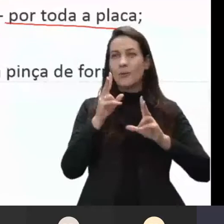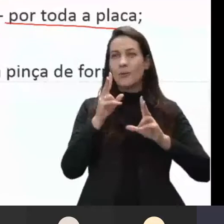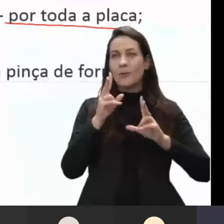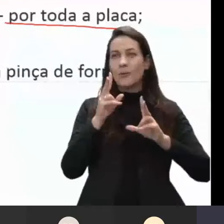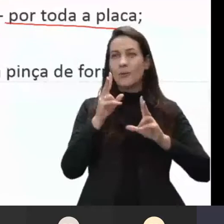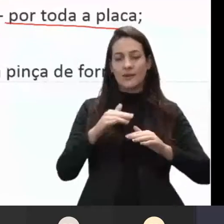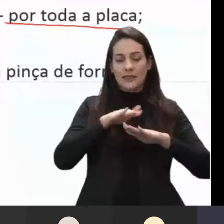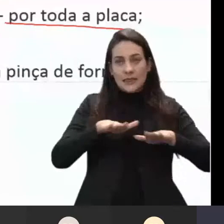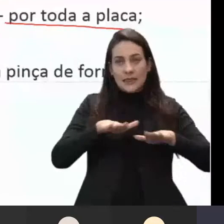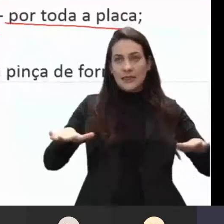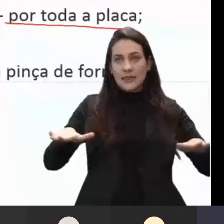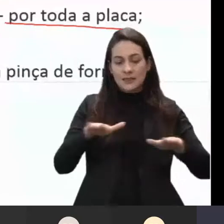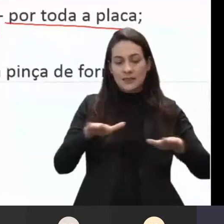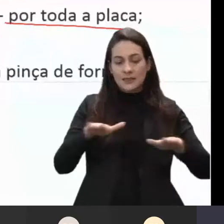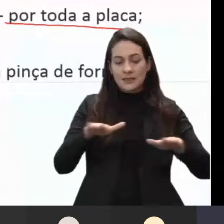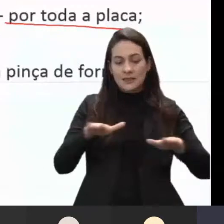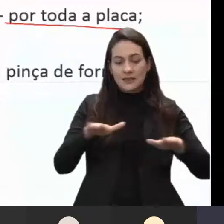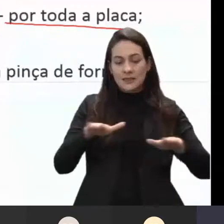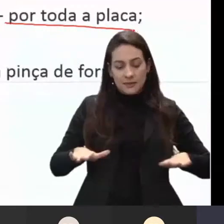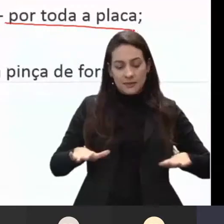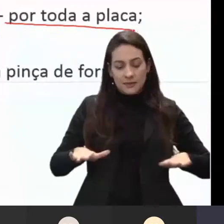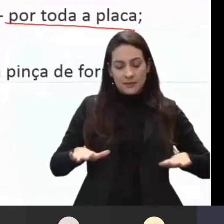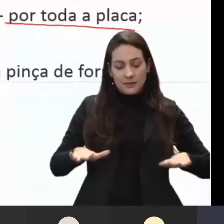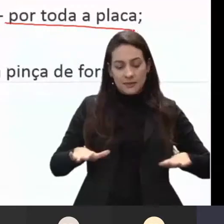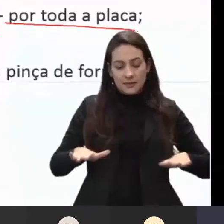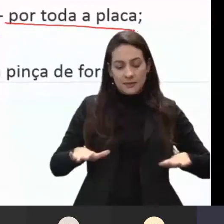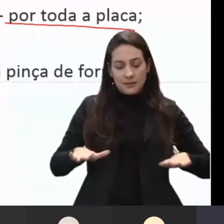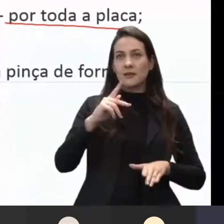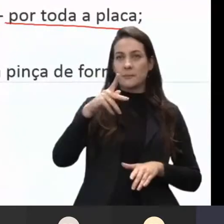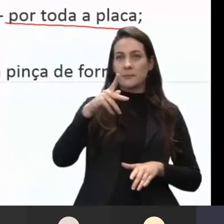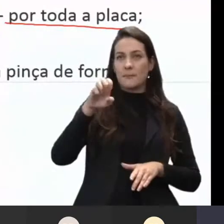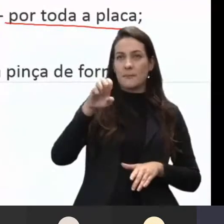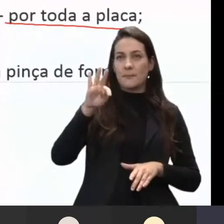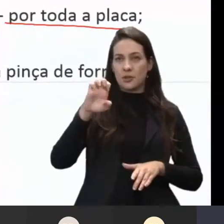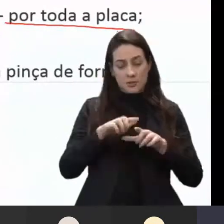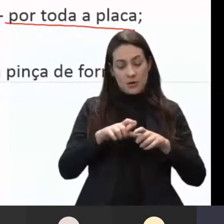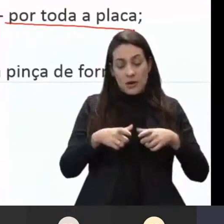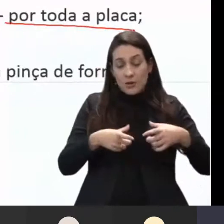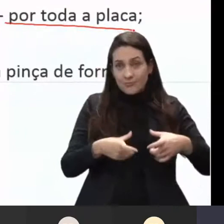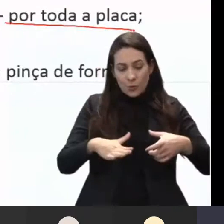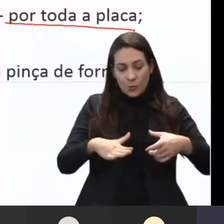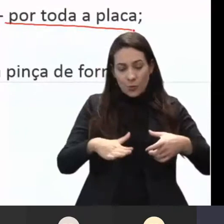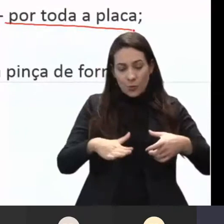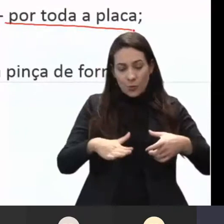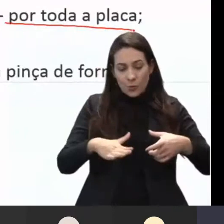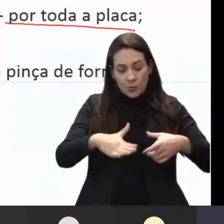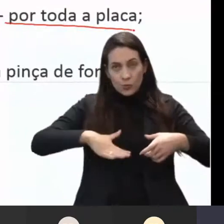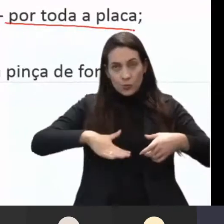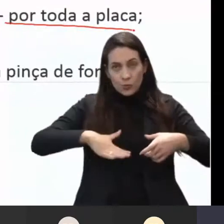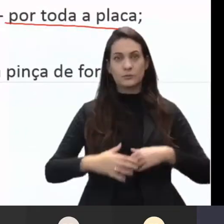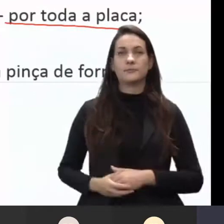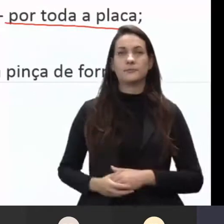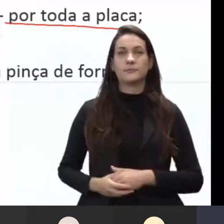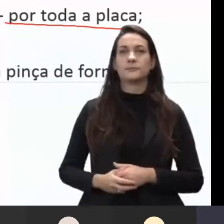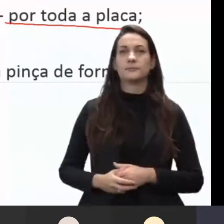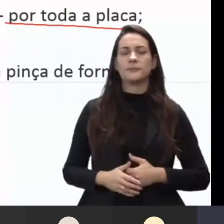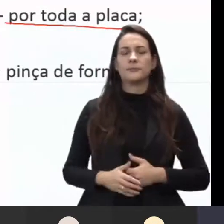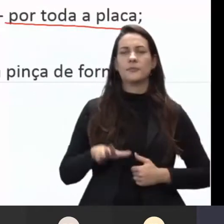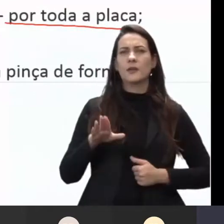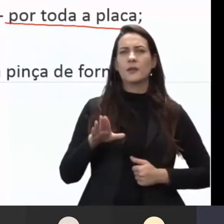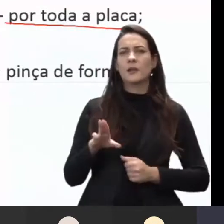forrar ali toda a placa. E por que nós utilizamos o agar Miller-Hinton? Nós utilizamos o